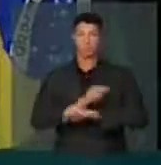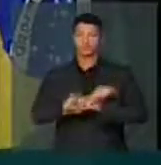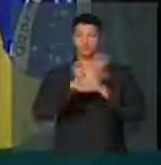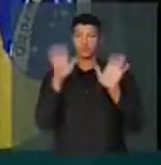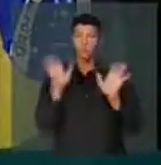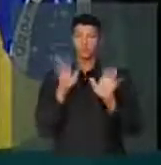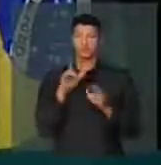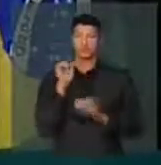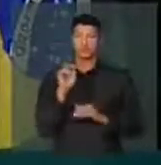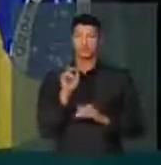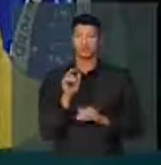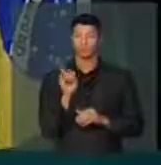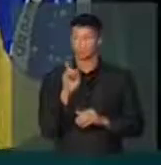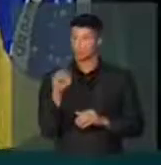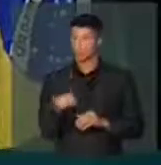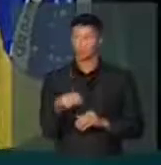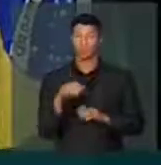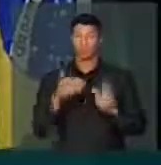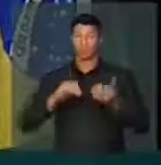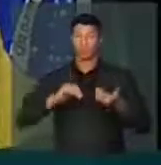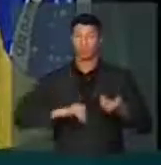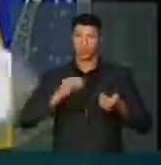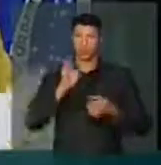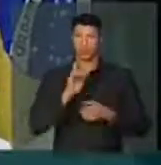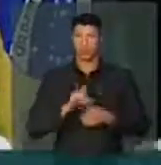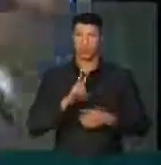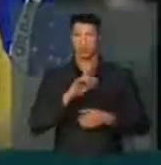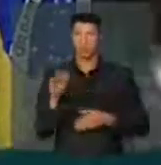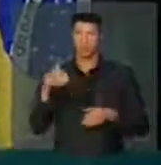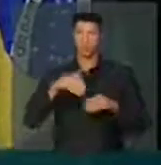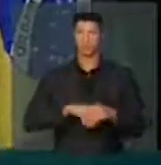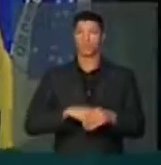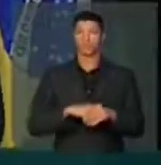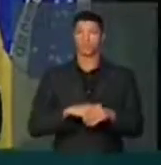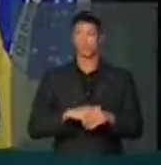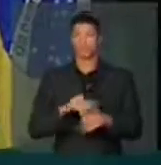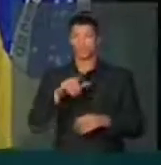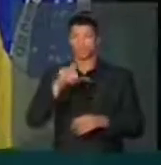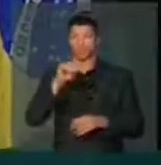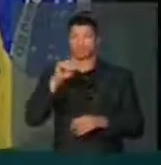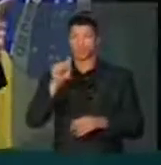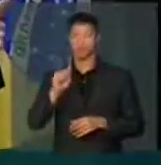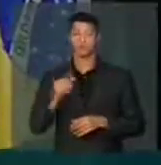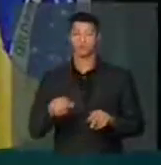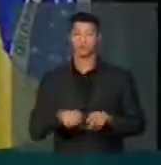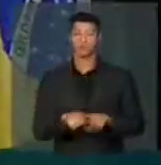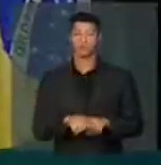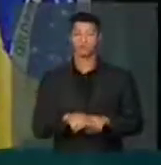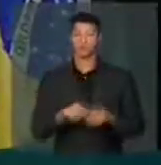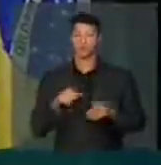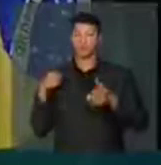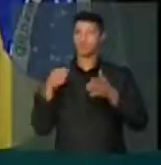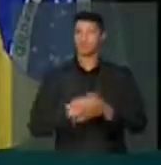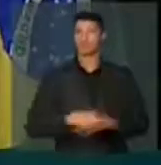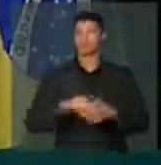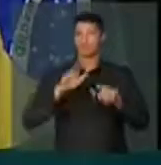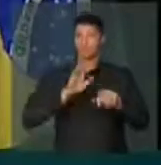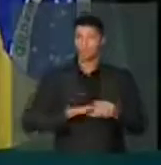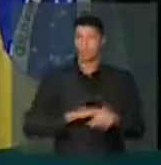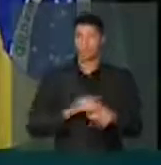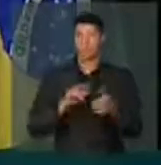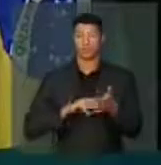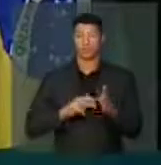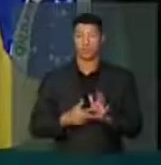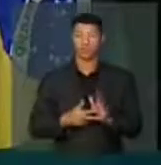claro que não é o Congresso Nacional que vai votar essa LOA enfrentando o tempo. Ou